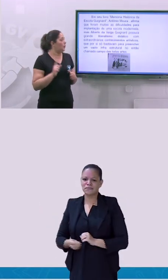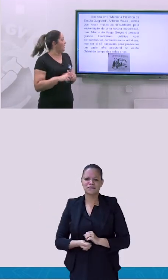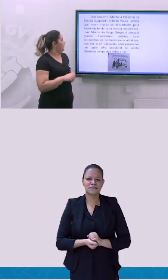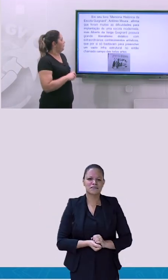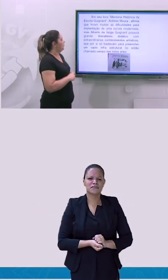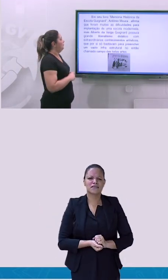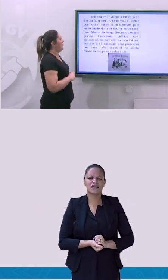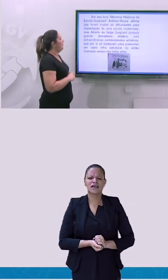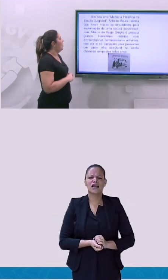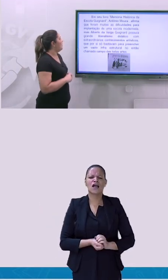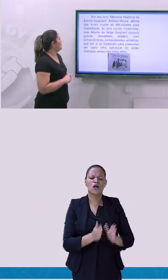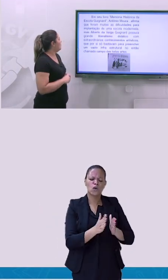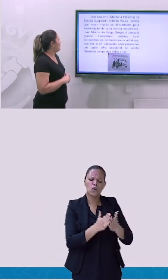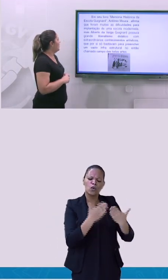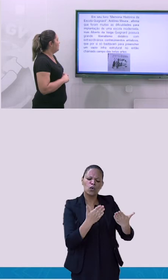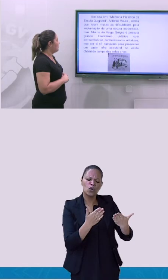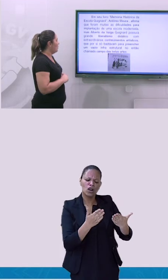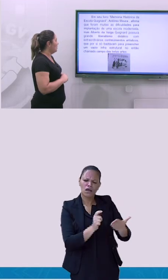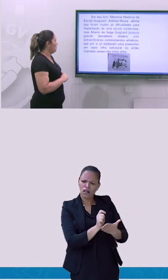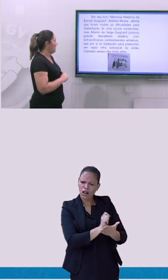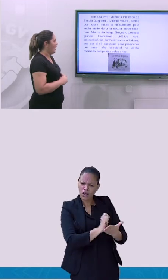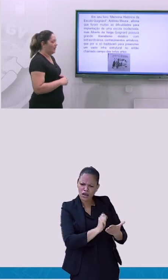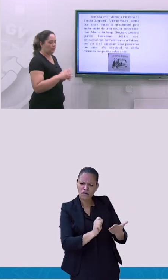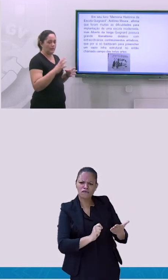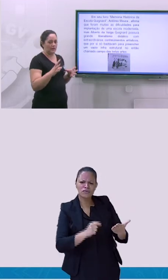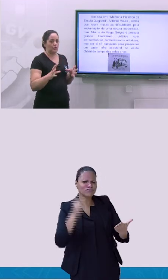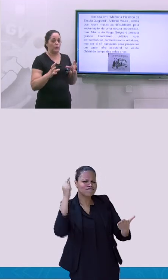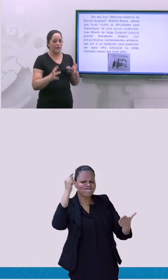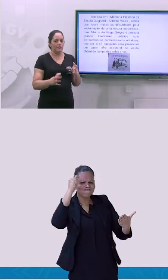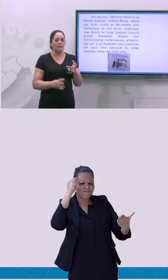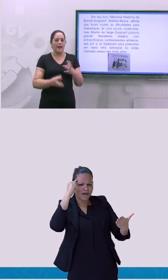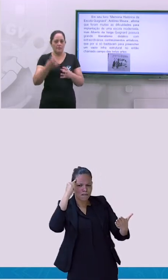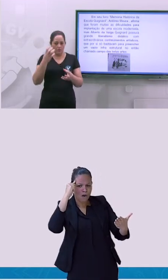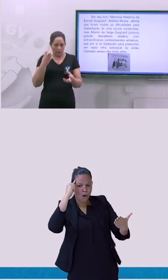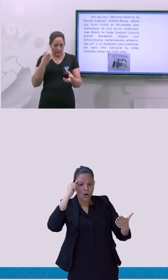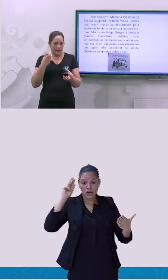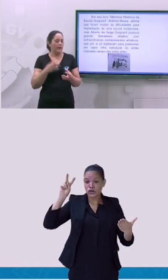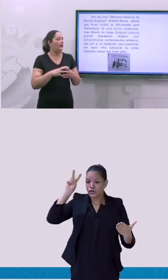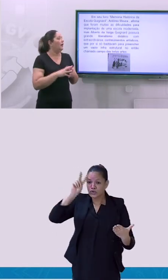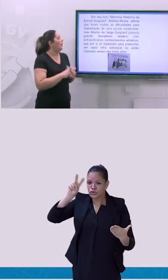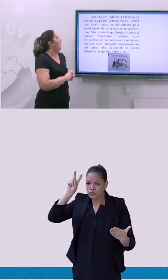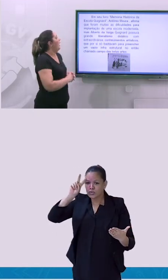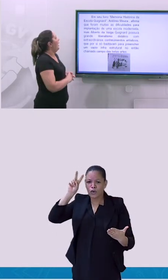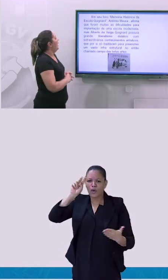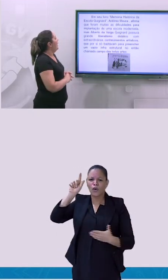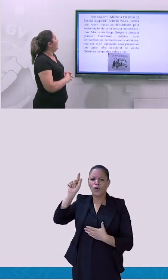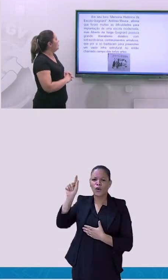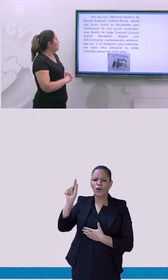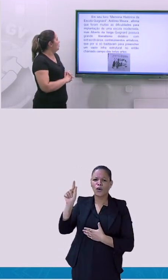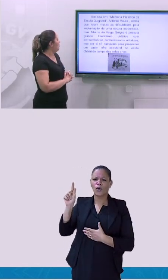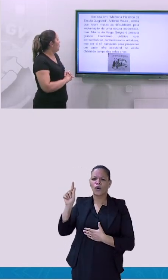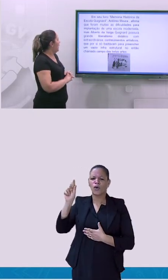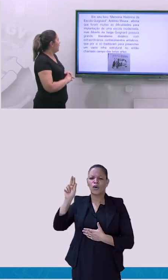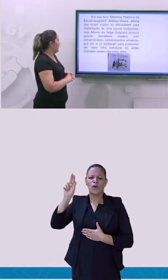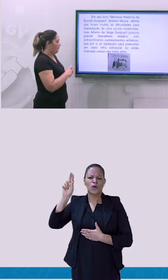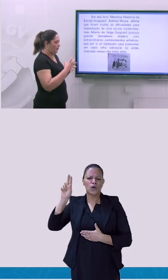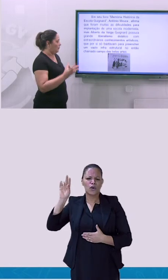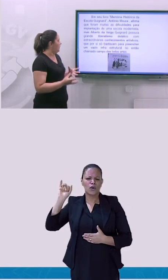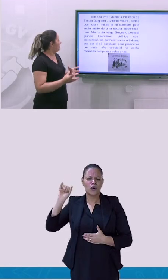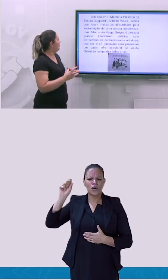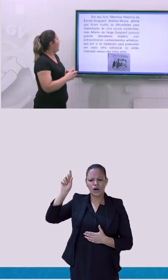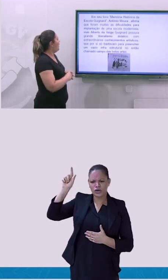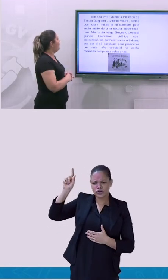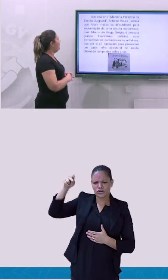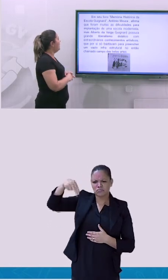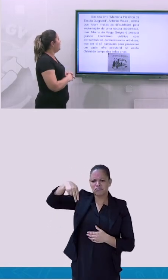Em seu livro, Memórias Históricas da Escola de Guignard, ou seja, no livro da escola, Antônio Moura, quem fez